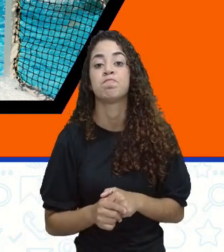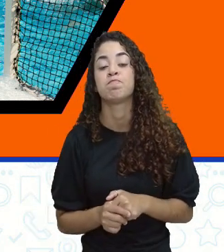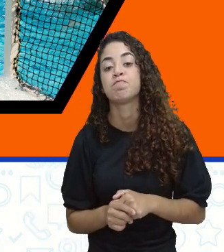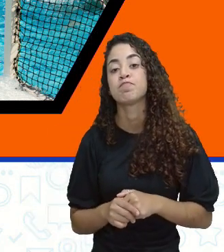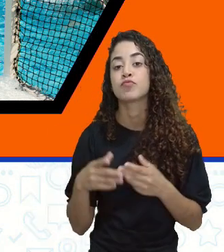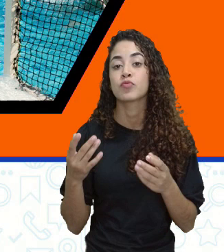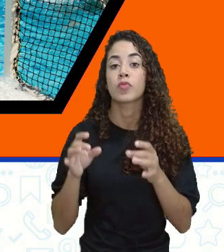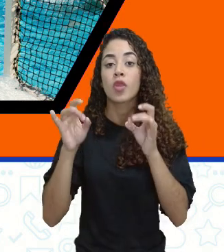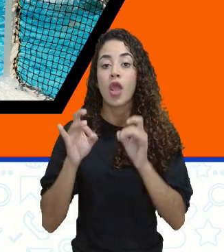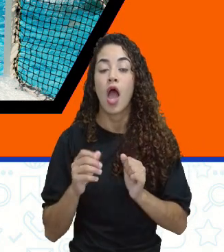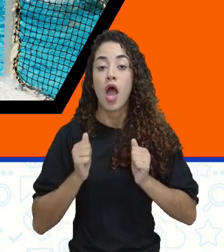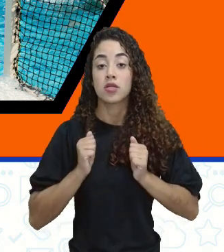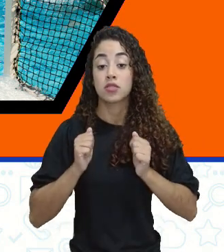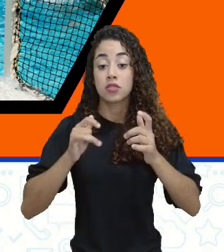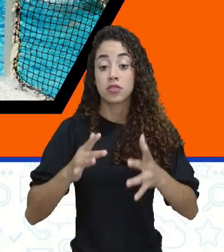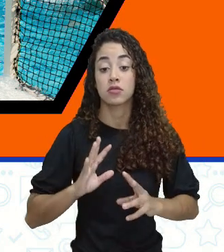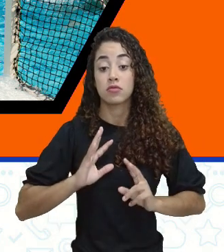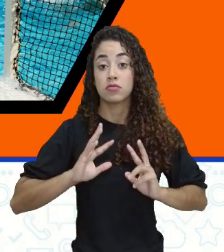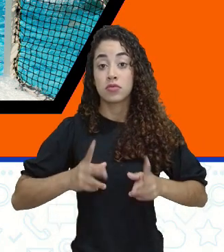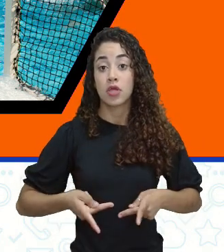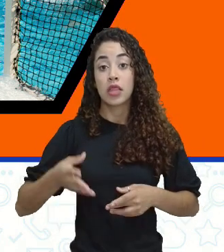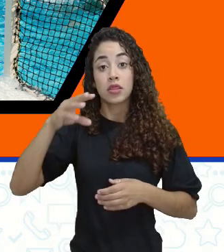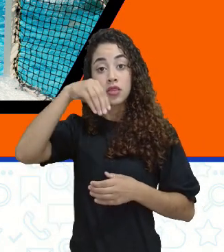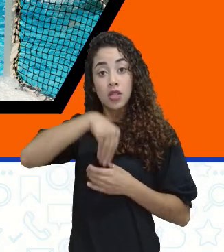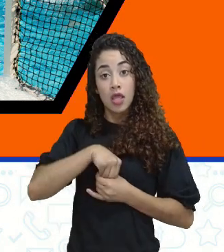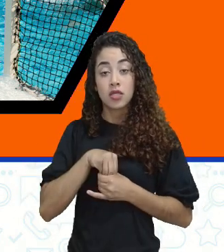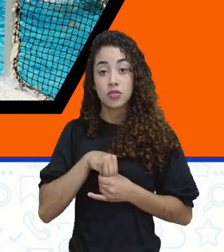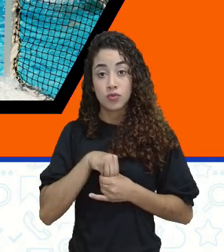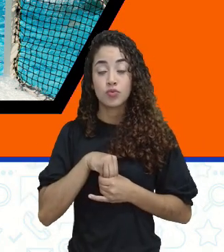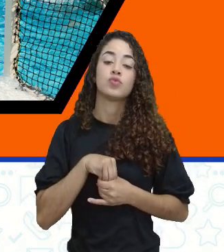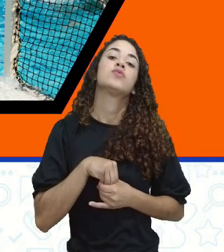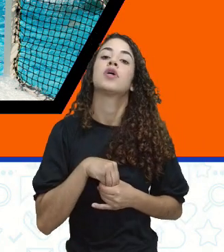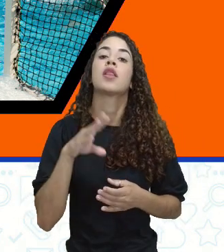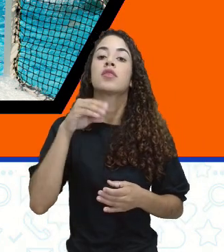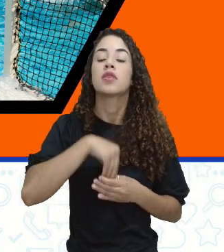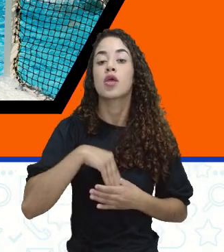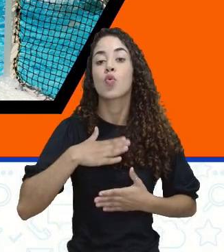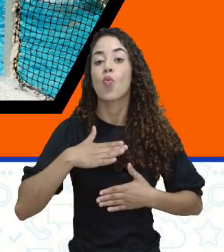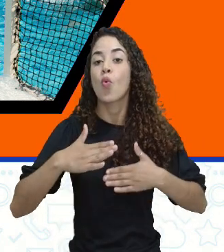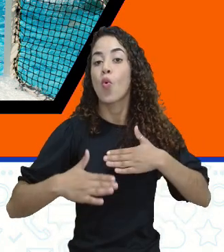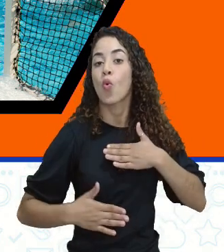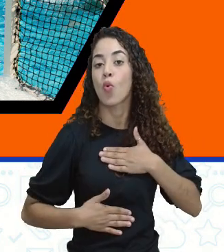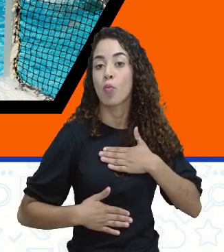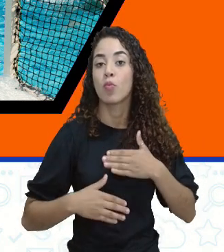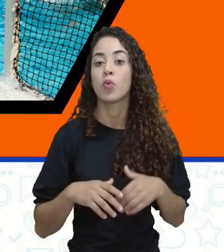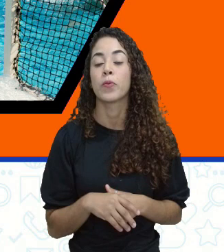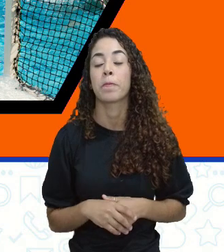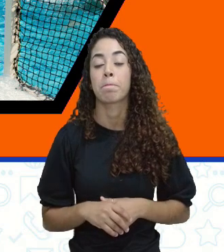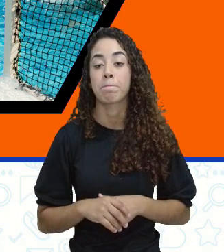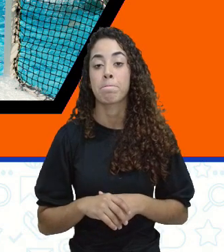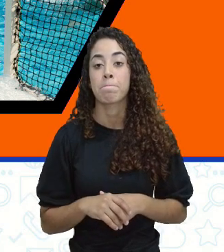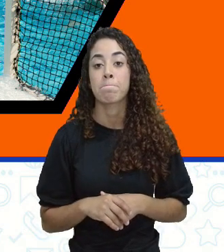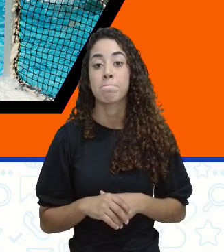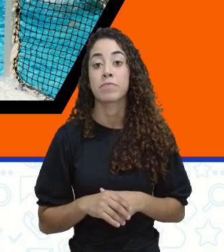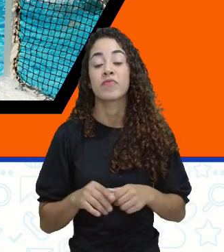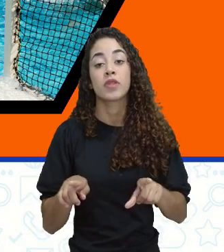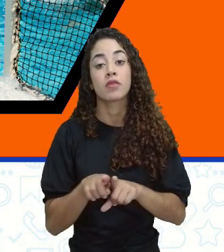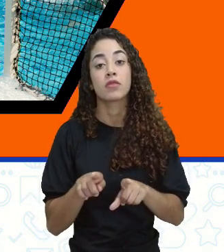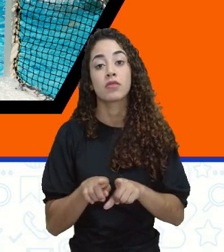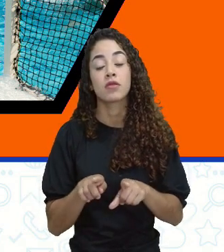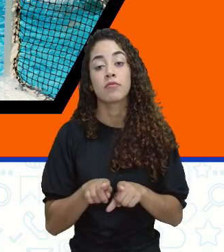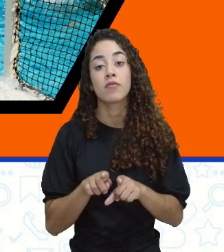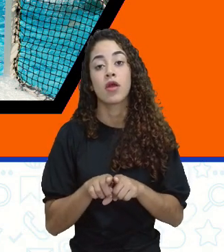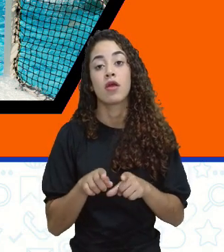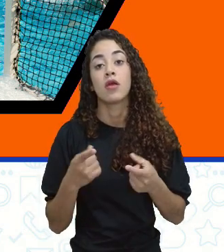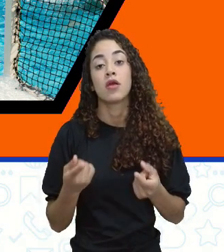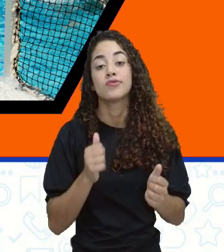privilegiando as ações motoras intrínsecas, ou seja, as internas, né? As nossas ações motoras internas, e reunindo